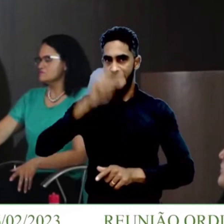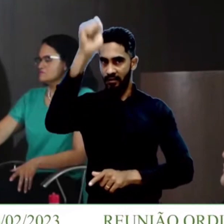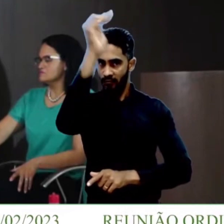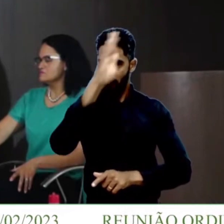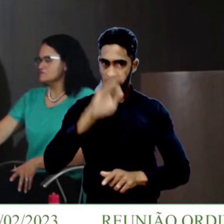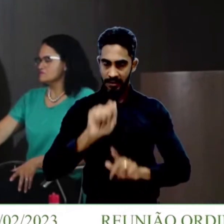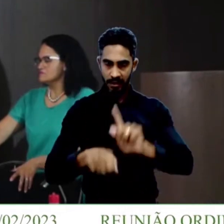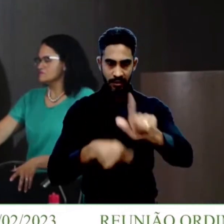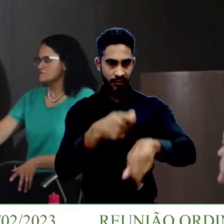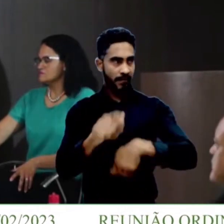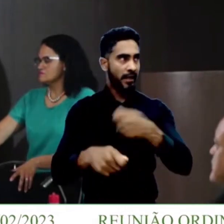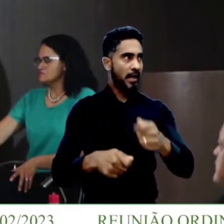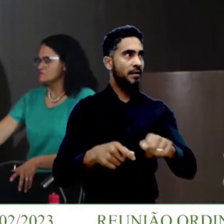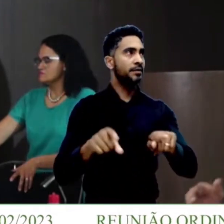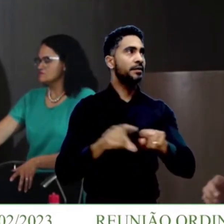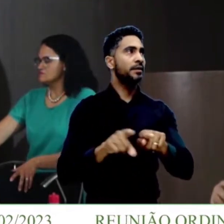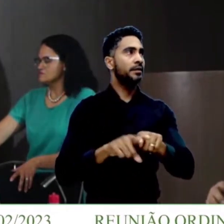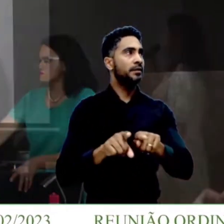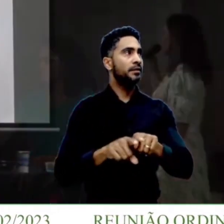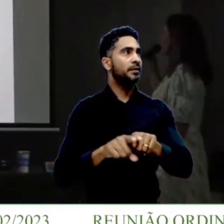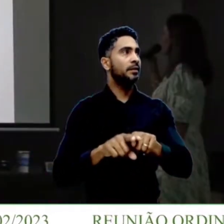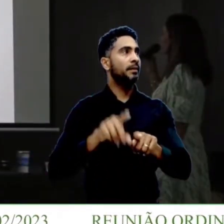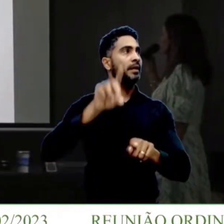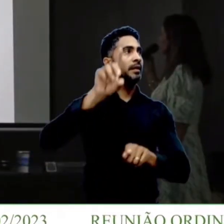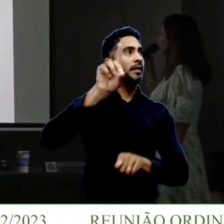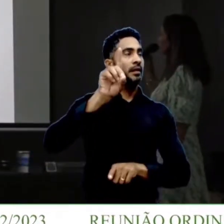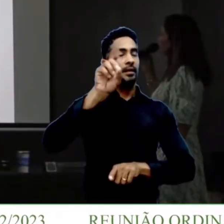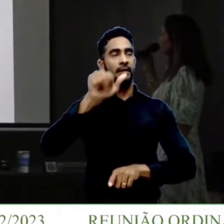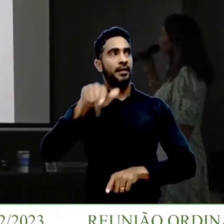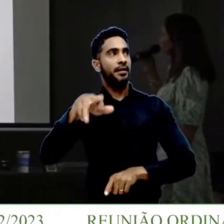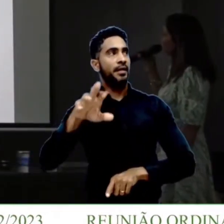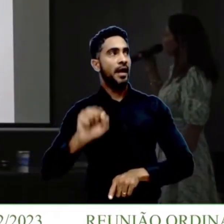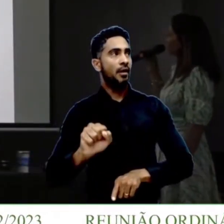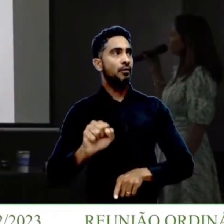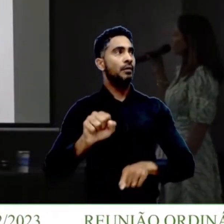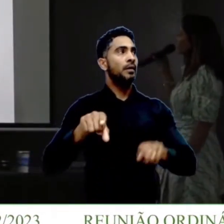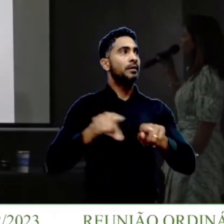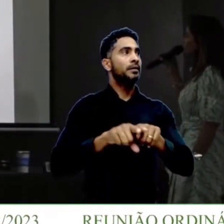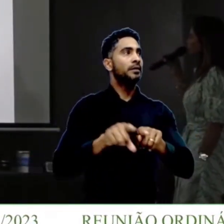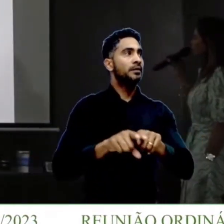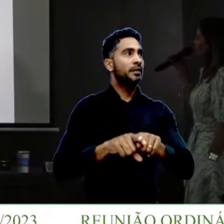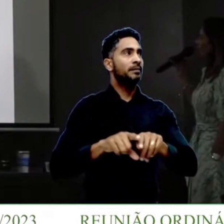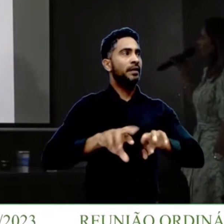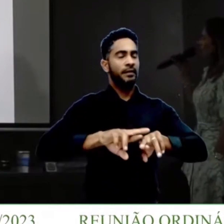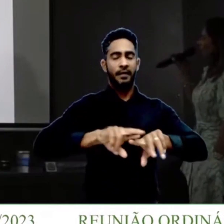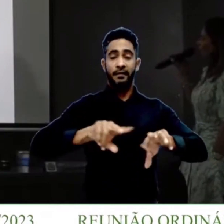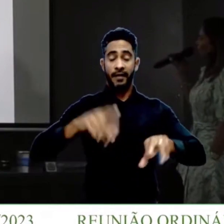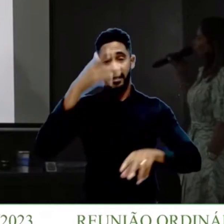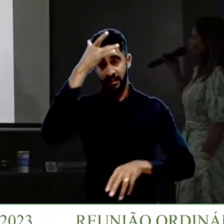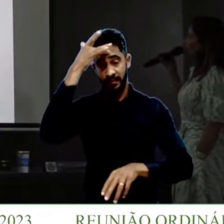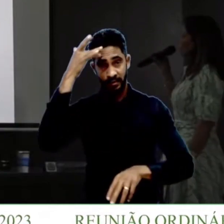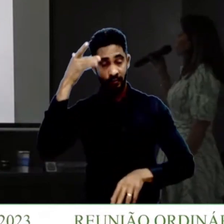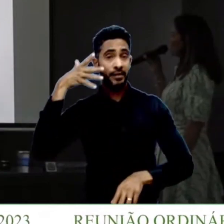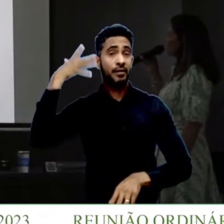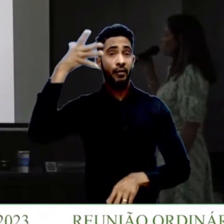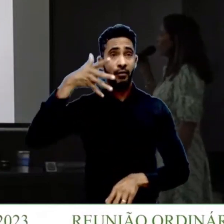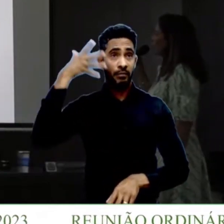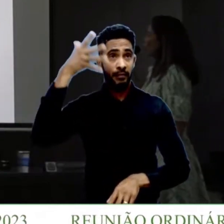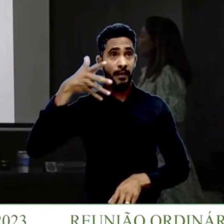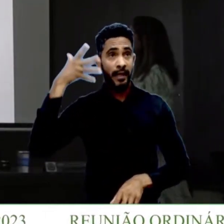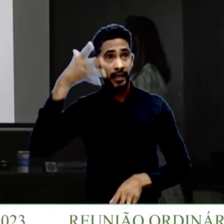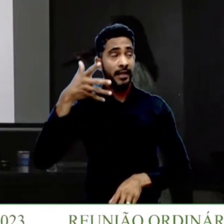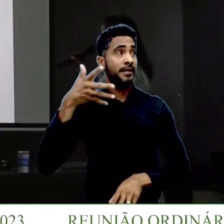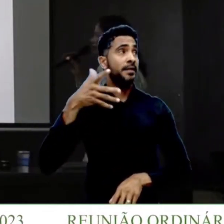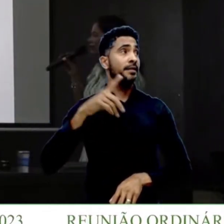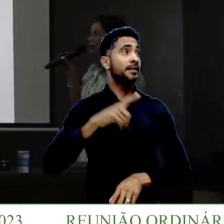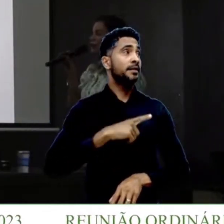do mercado de frutas, e o Fabrício Velge, que vem falar sobre indicação geográfica. Teremos ainda aqui